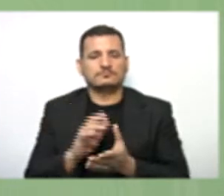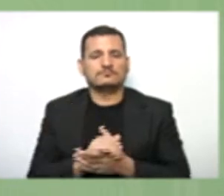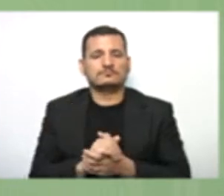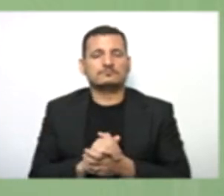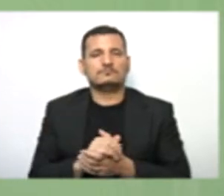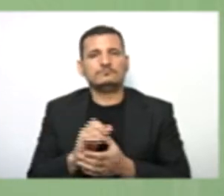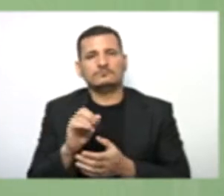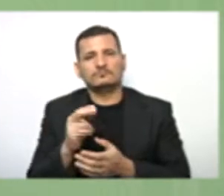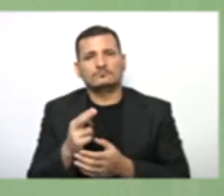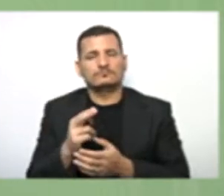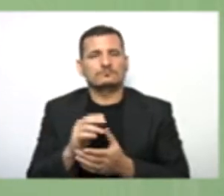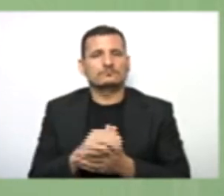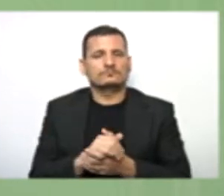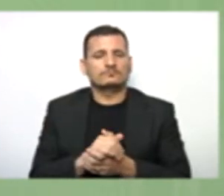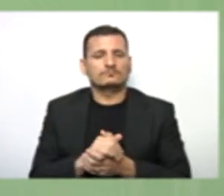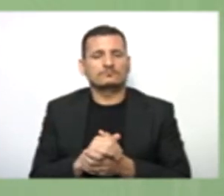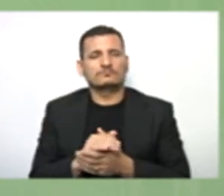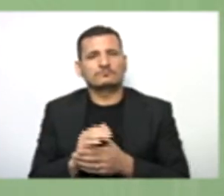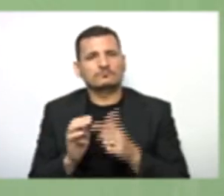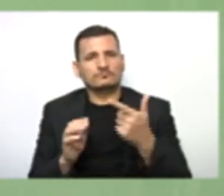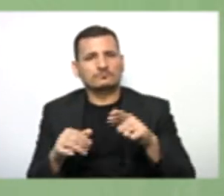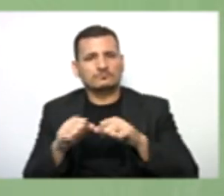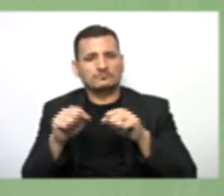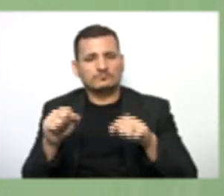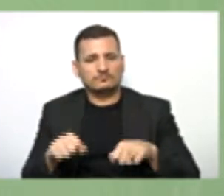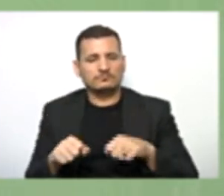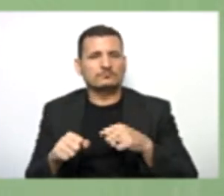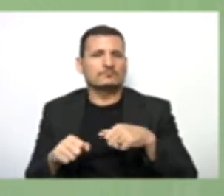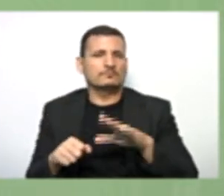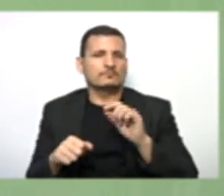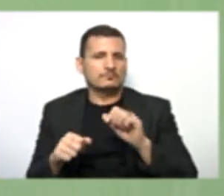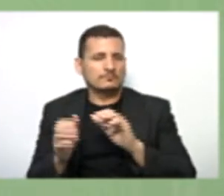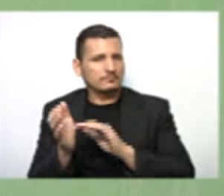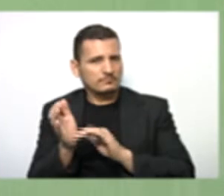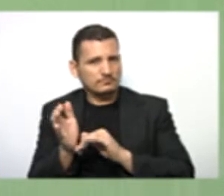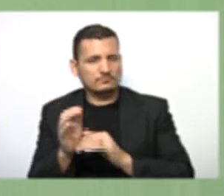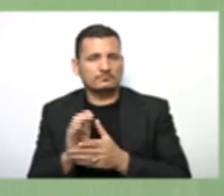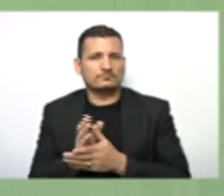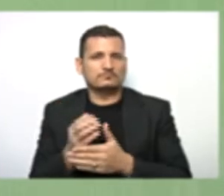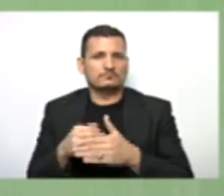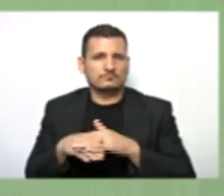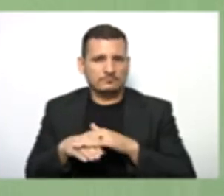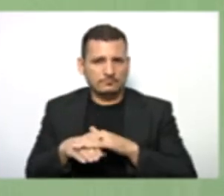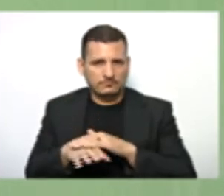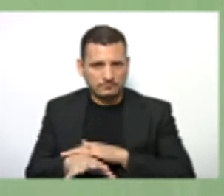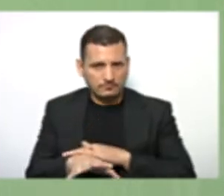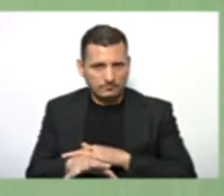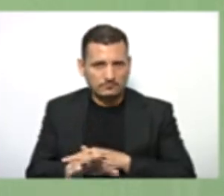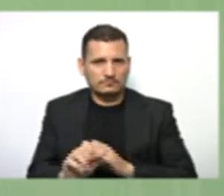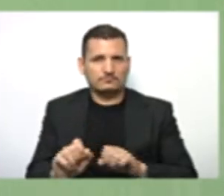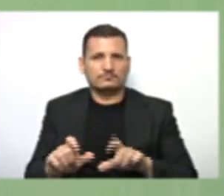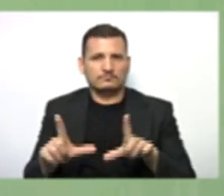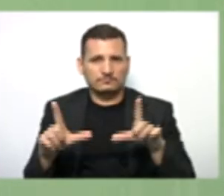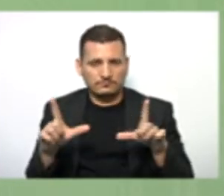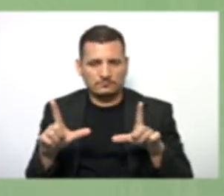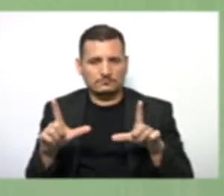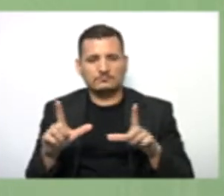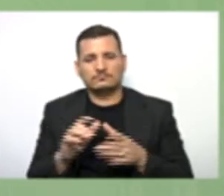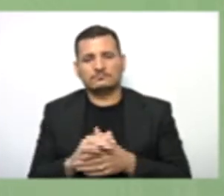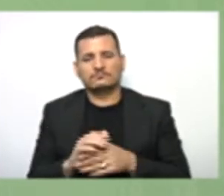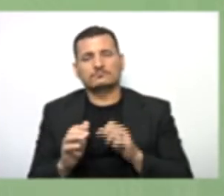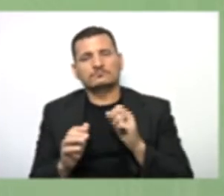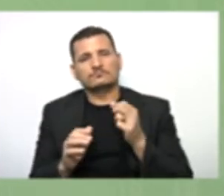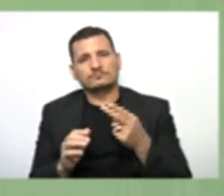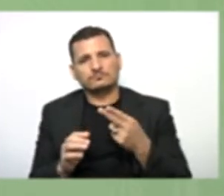ter softwares que consomem mais recursos de entrada e saída. E podem ser softwares que funcionam em primeiro